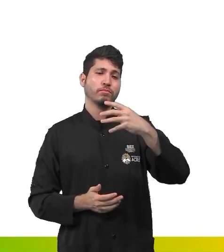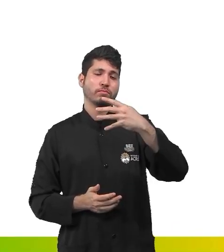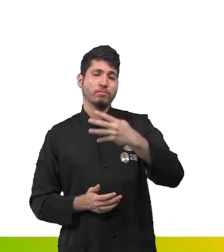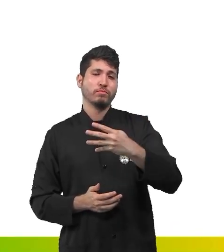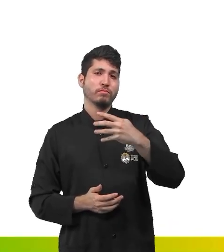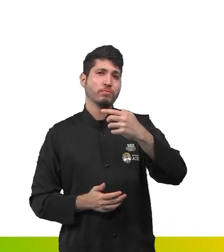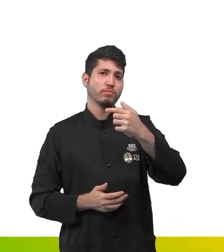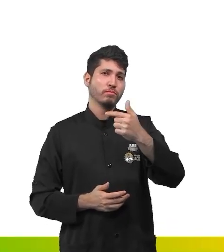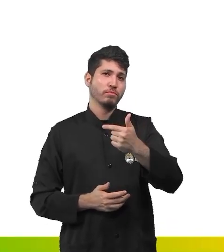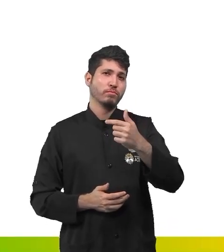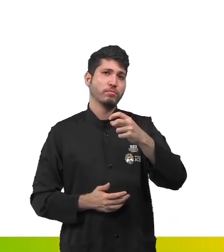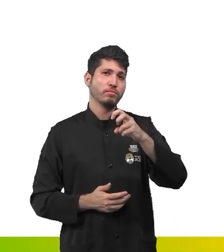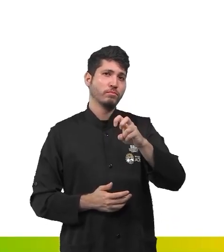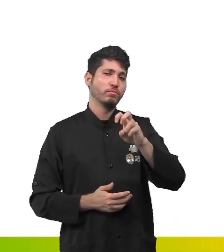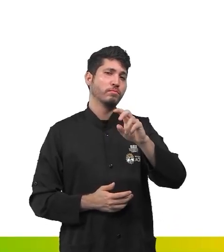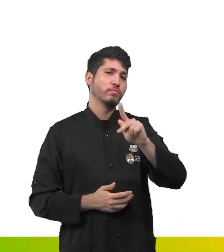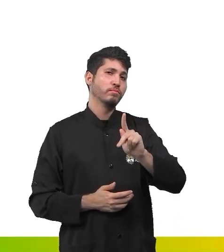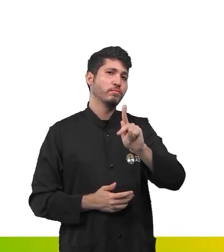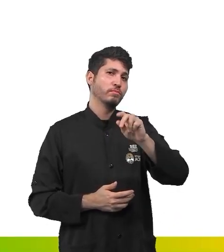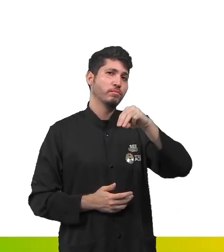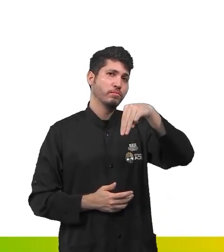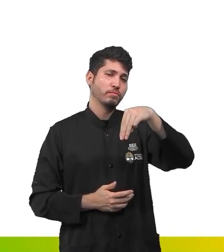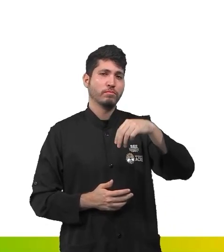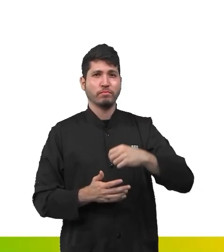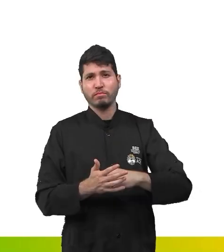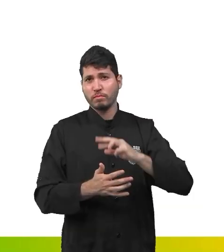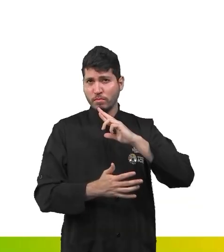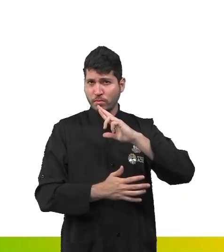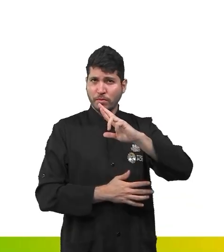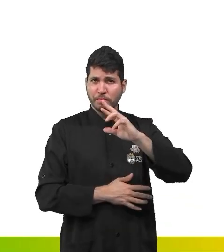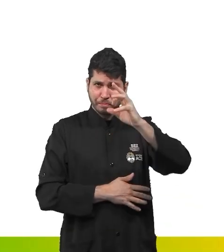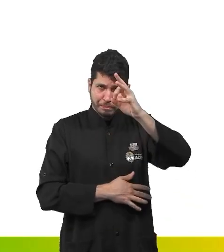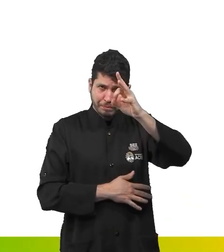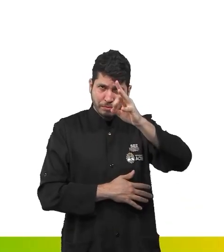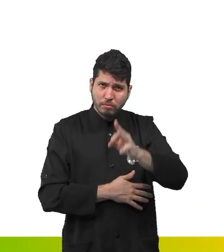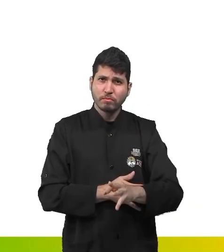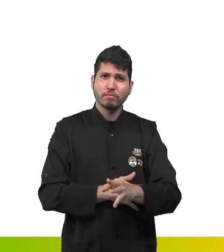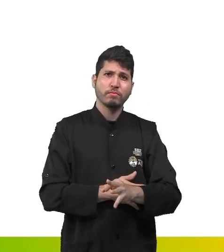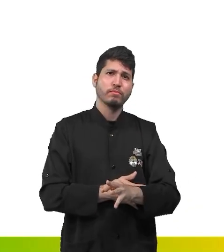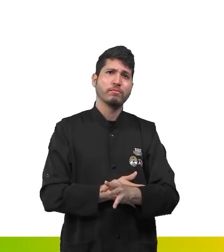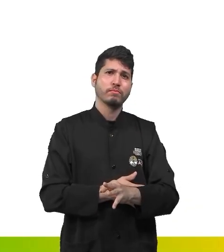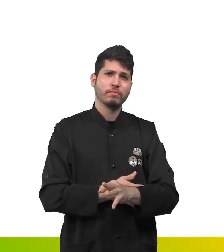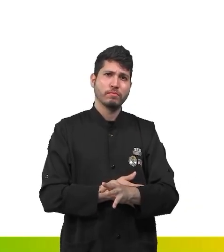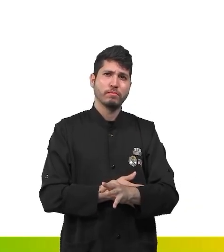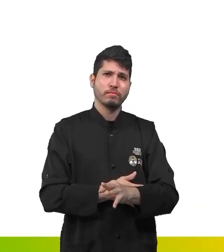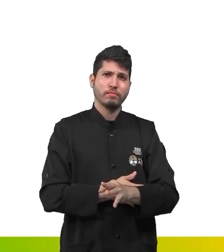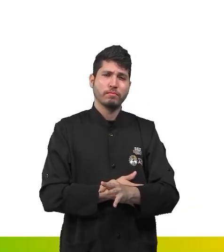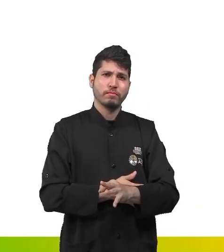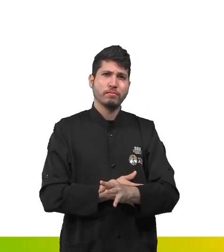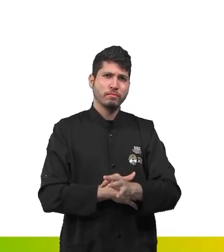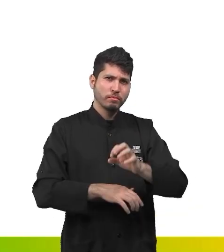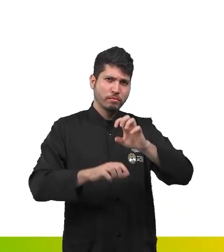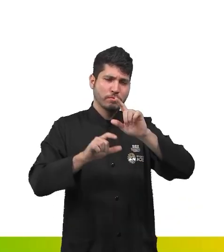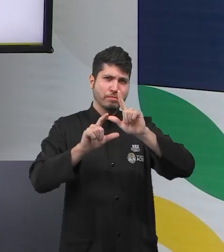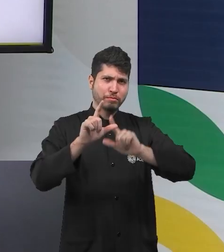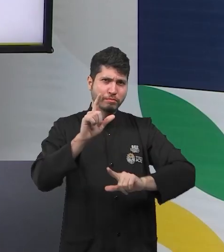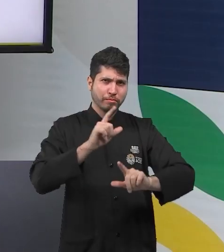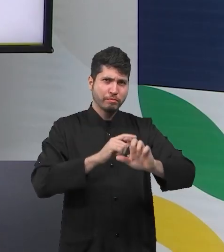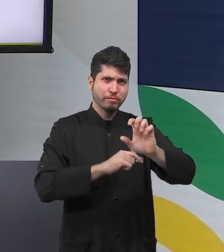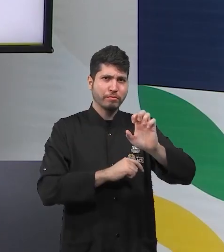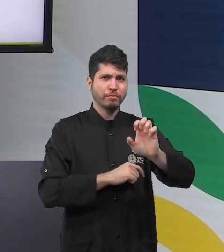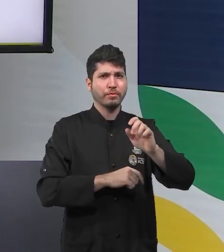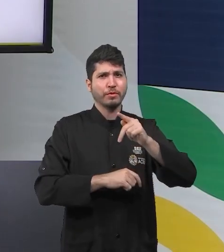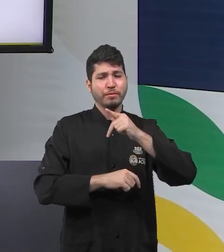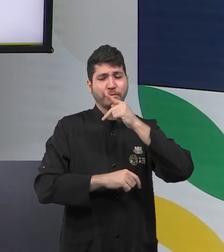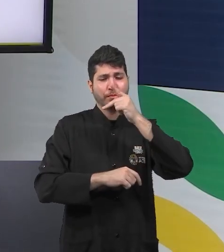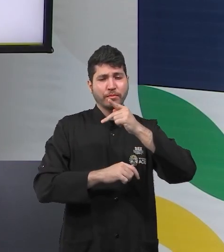425 quilômetros. Então, a alternativa correta aí vai ser letra E. Como eu falei para